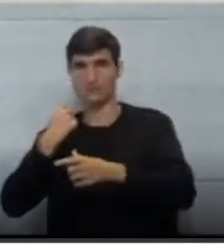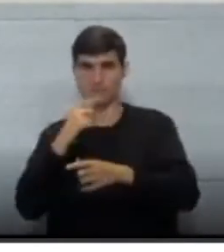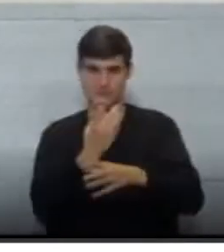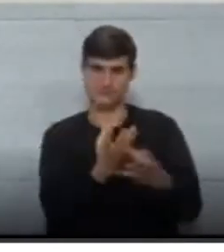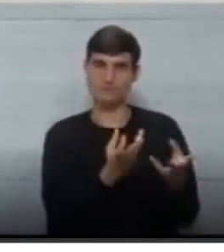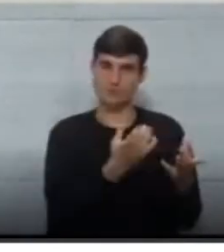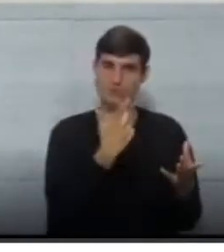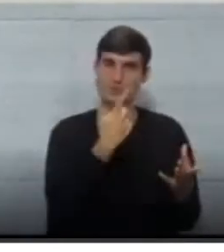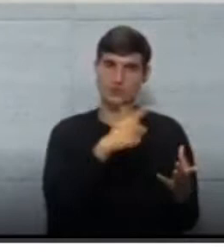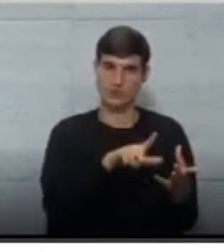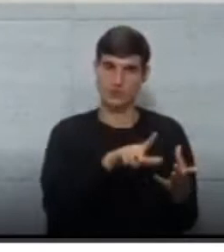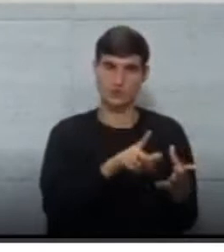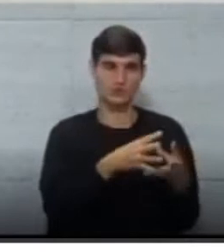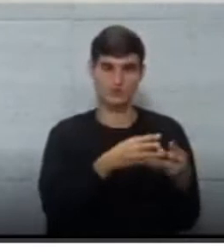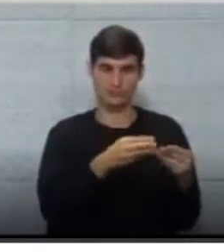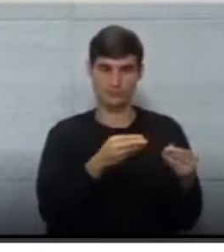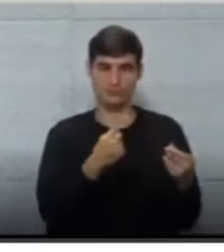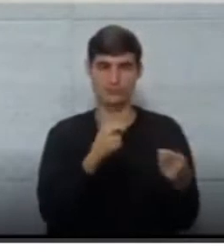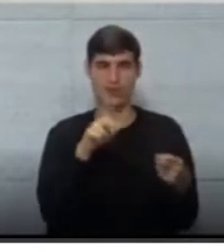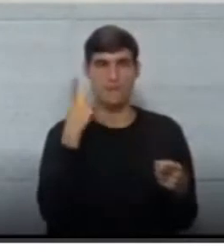chama.